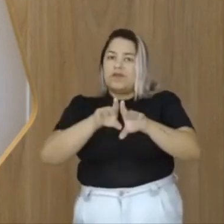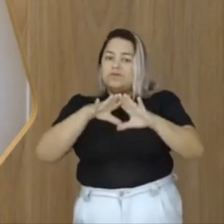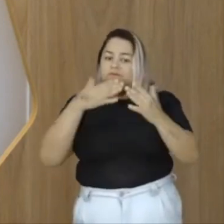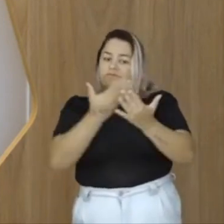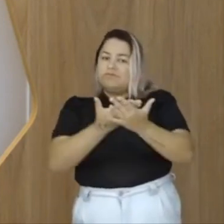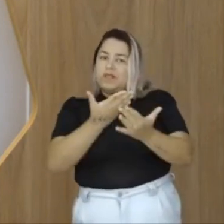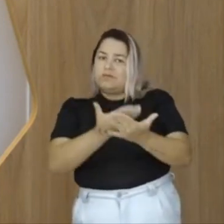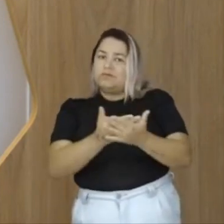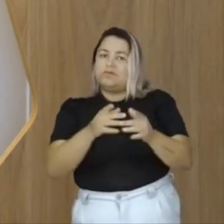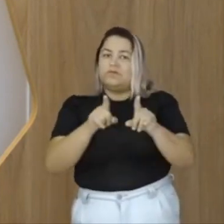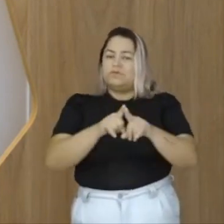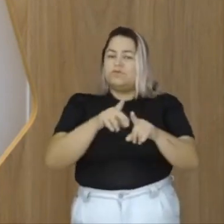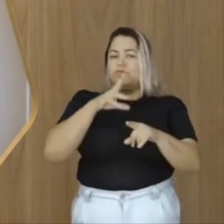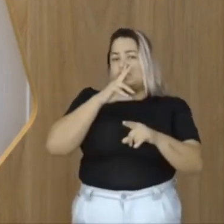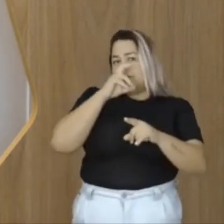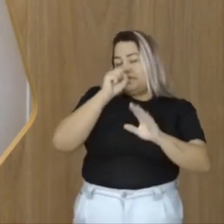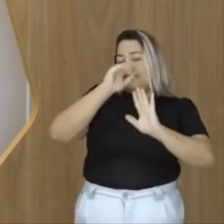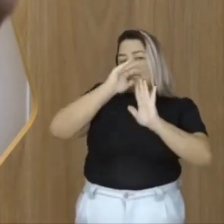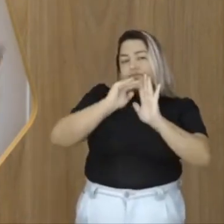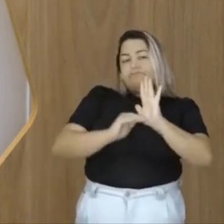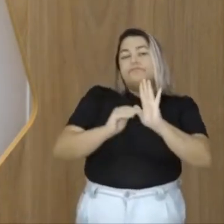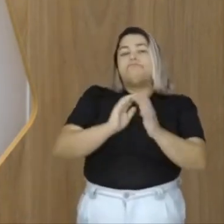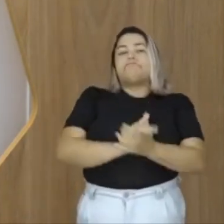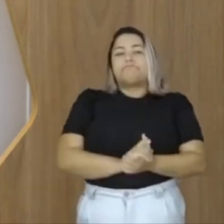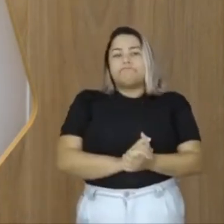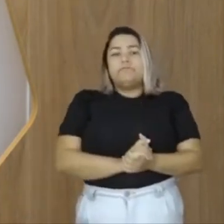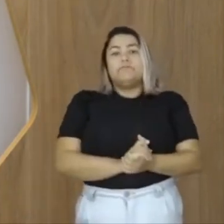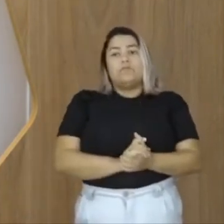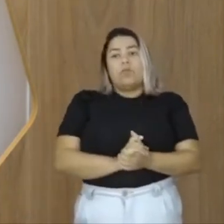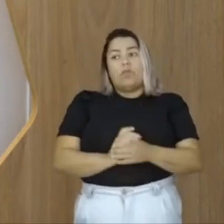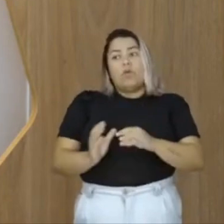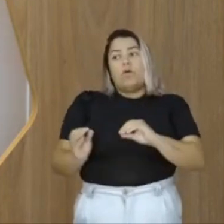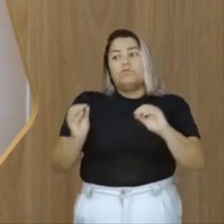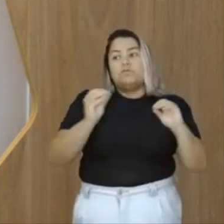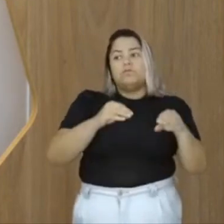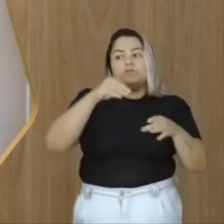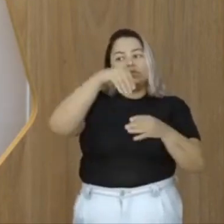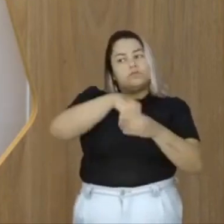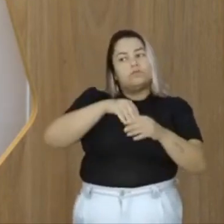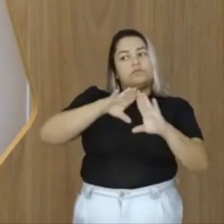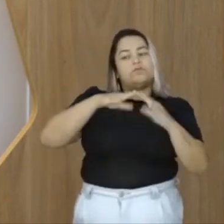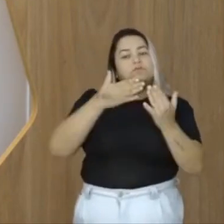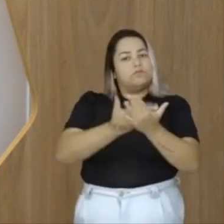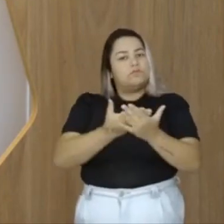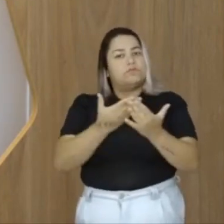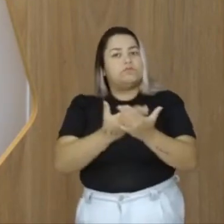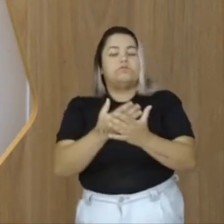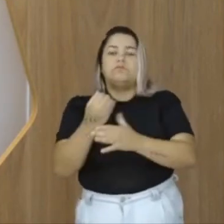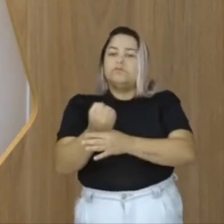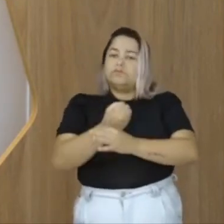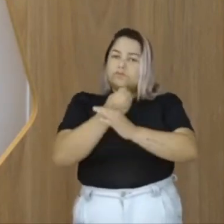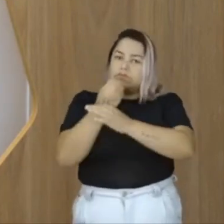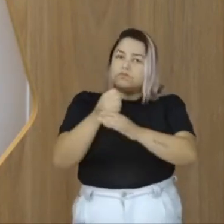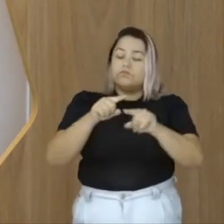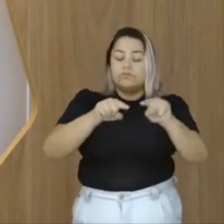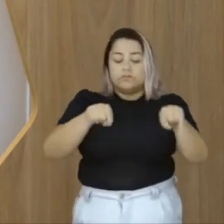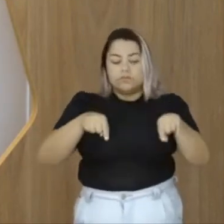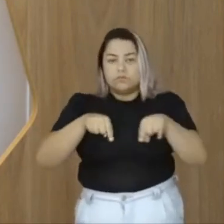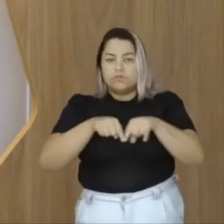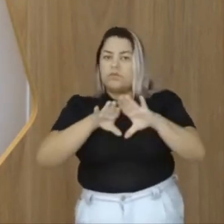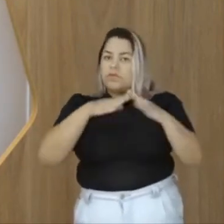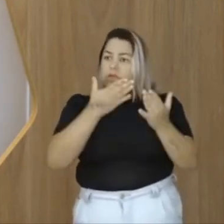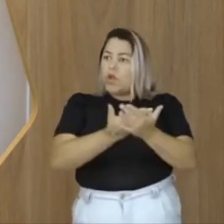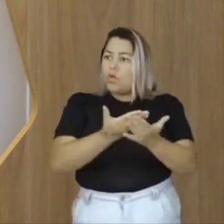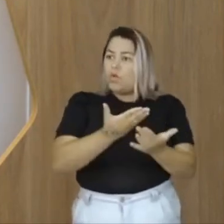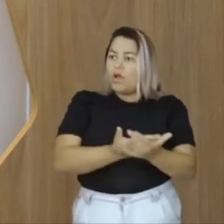de uma forma muito mais forte para trazer essas crianças que estavam fora da escola, assegurar a presença delas numa sala de aula e,